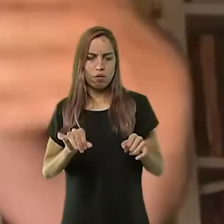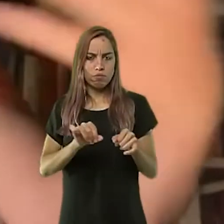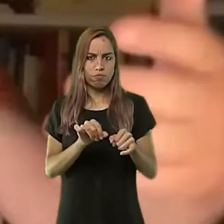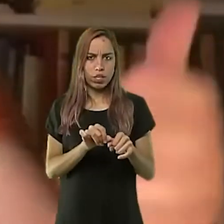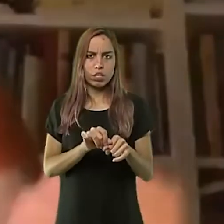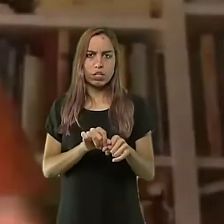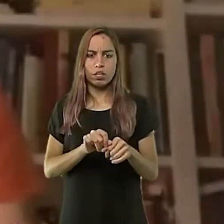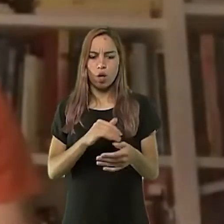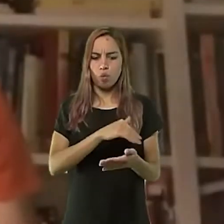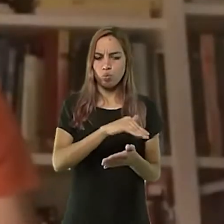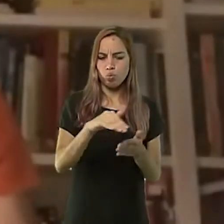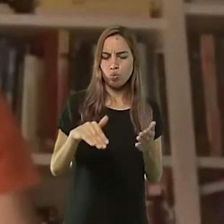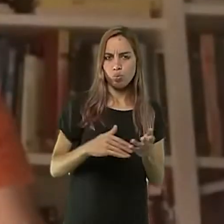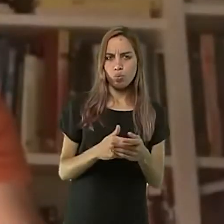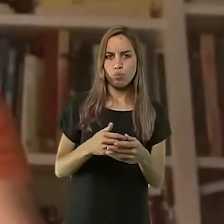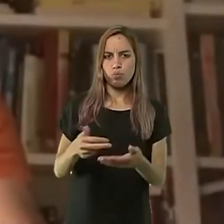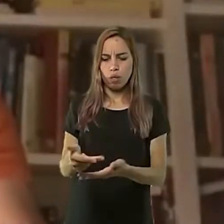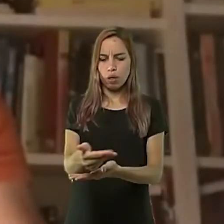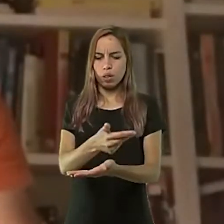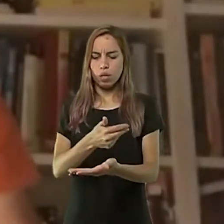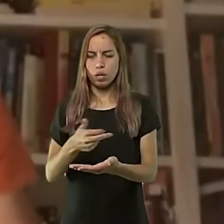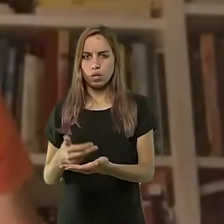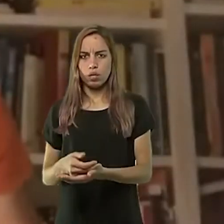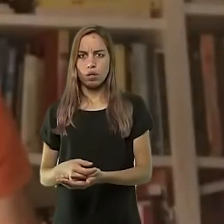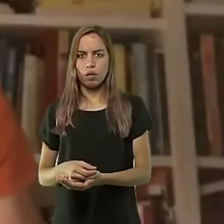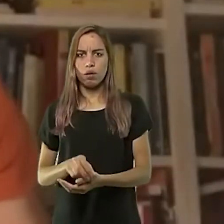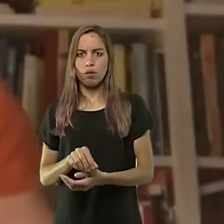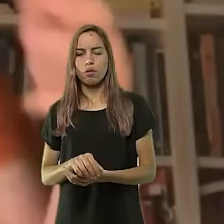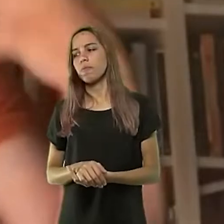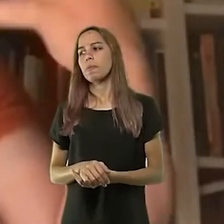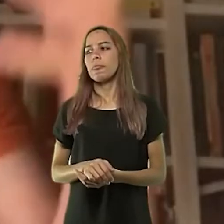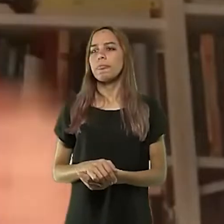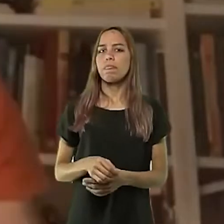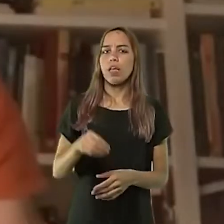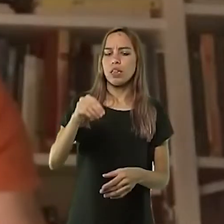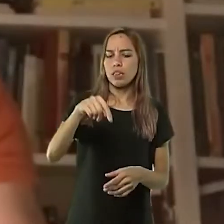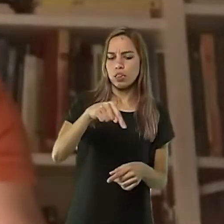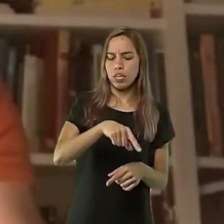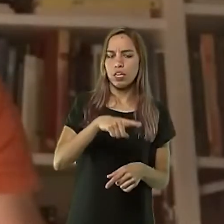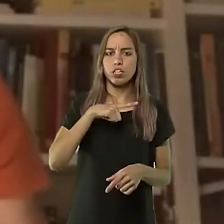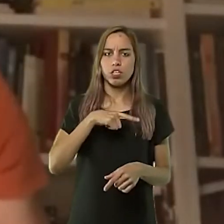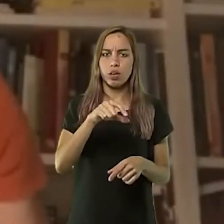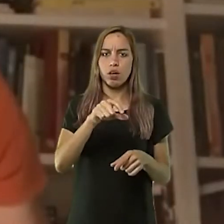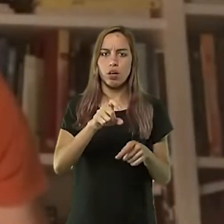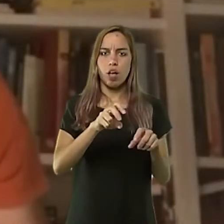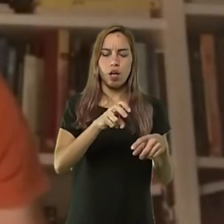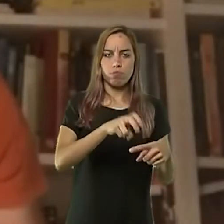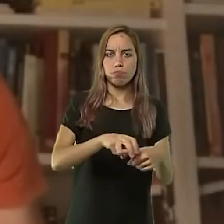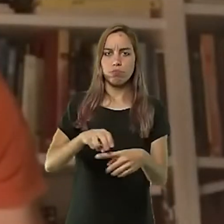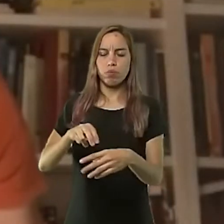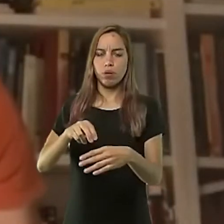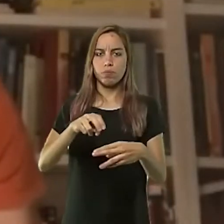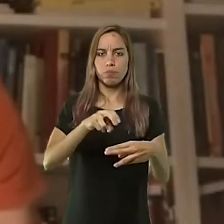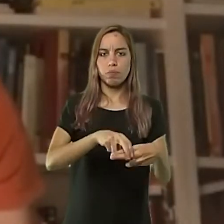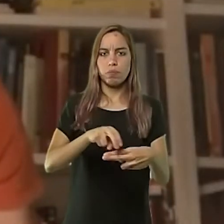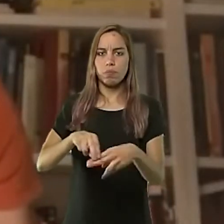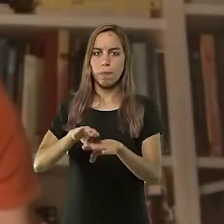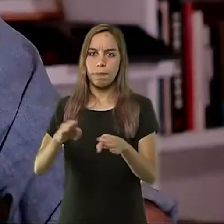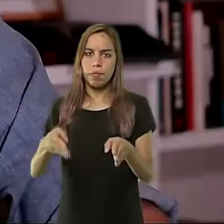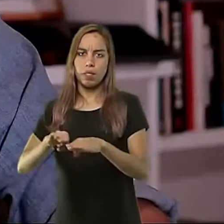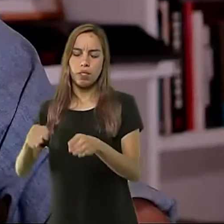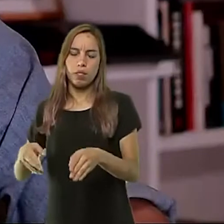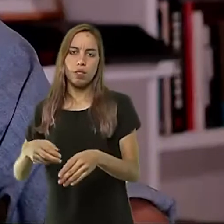animar já à partida no computador, como acontece como aconteceu, ou passou a acontecer com o Flash, por